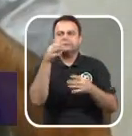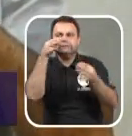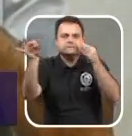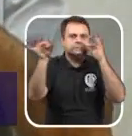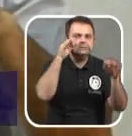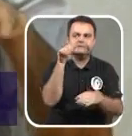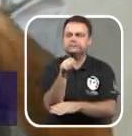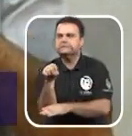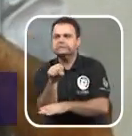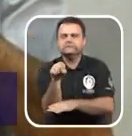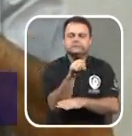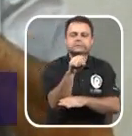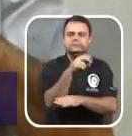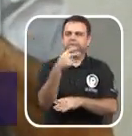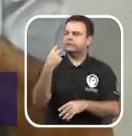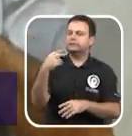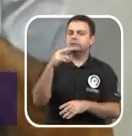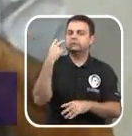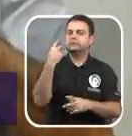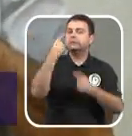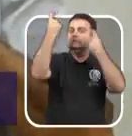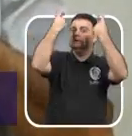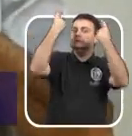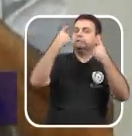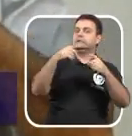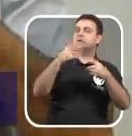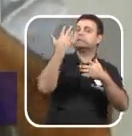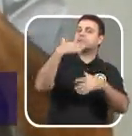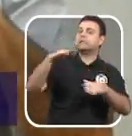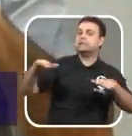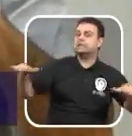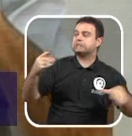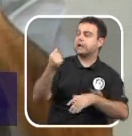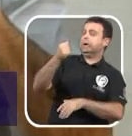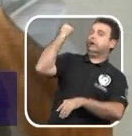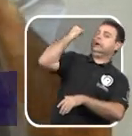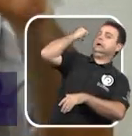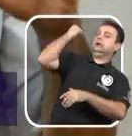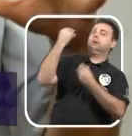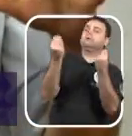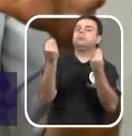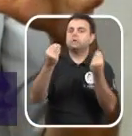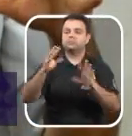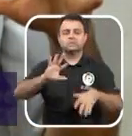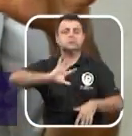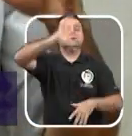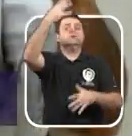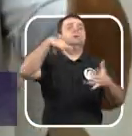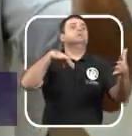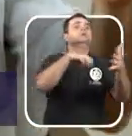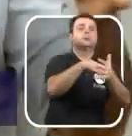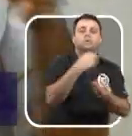entraram, tem muito acidente. E pior, né? Quando tem um acidente desse, é descontado, eles calculam o prejuízo lá